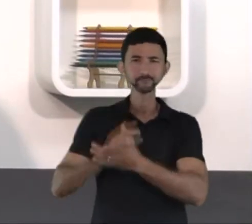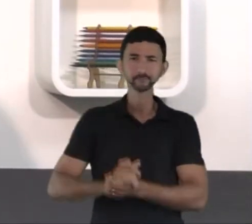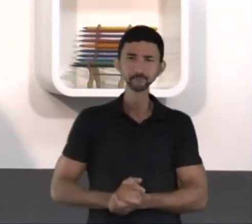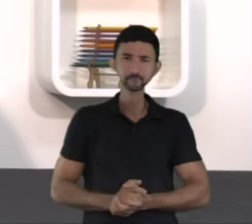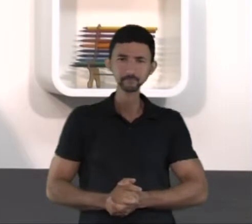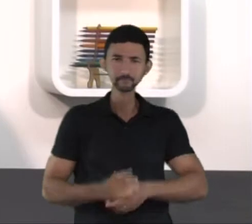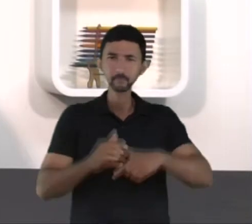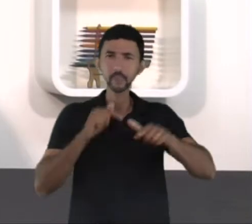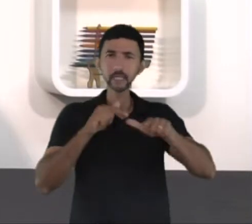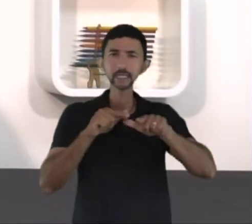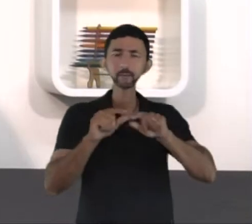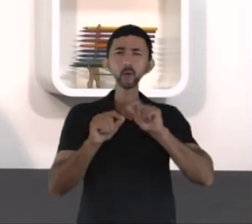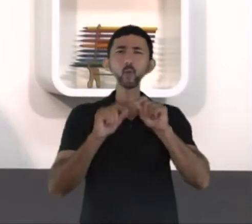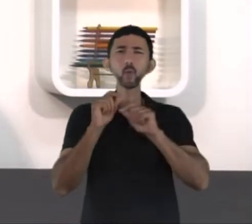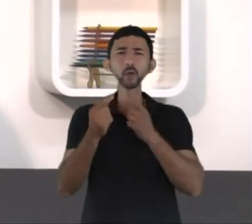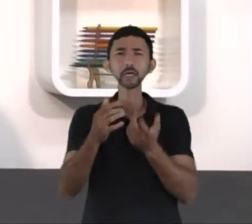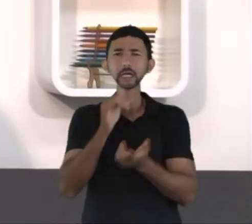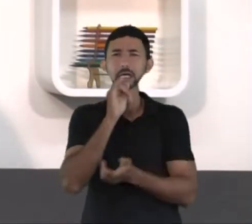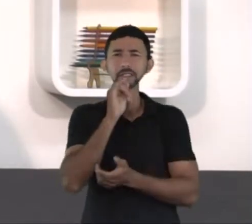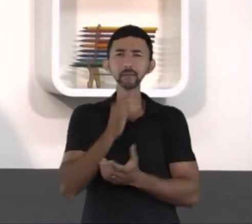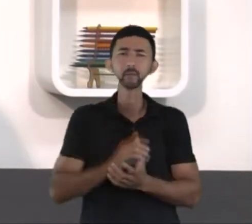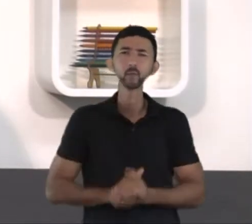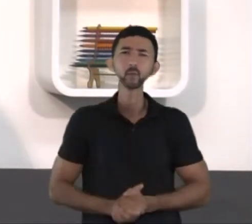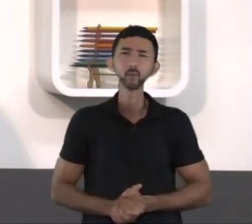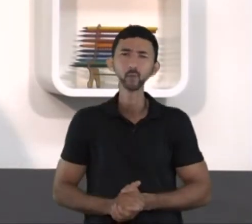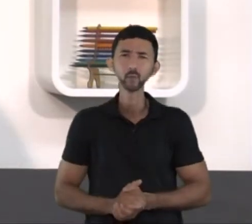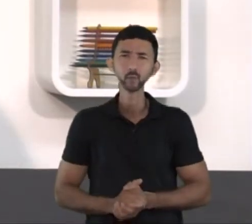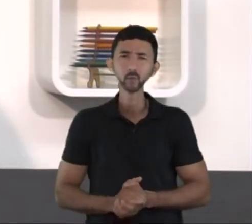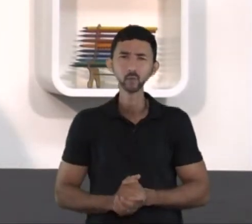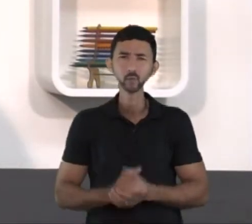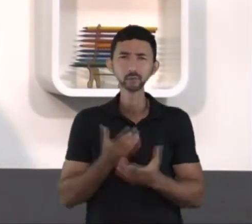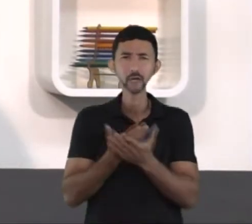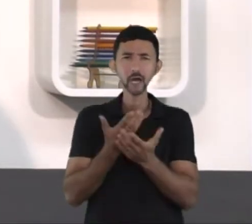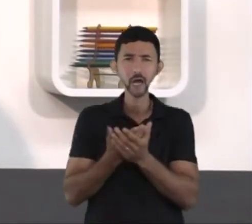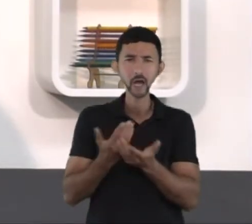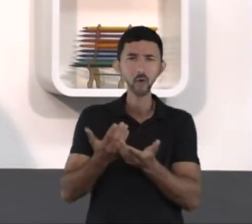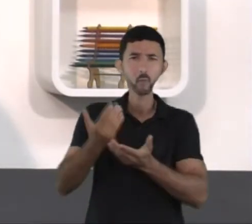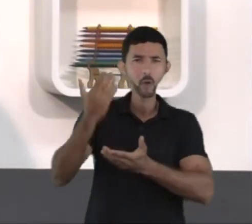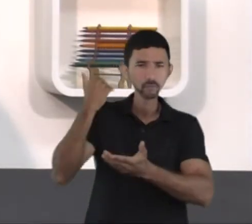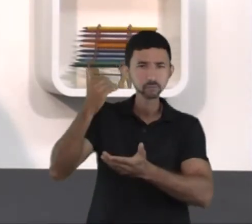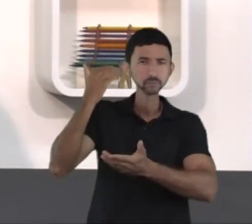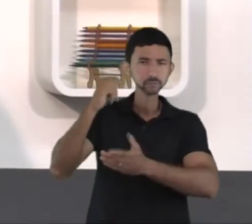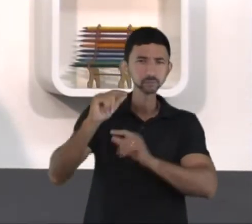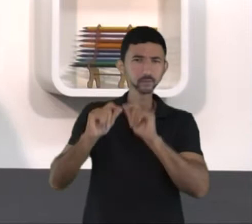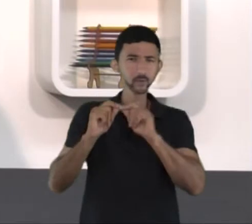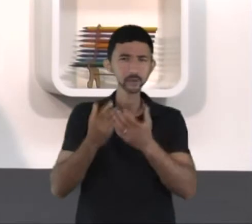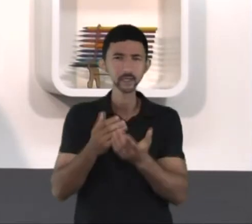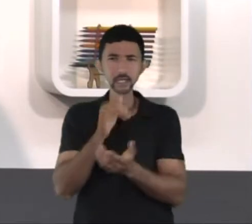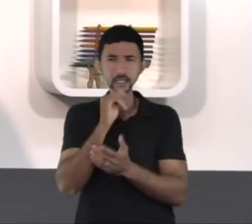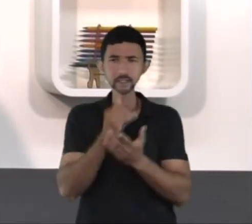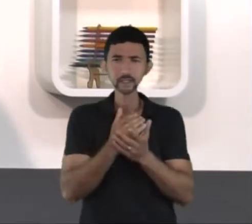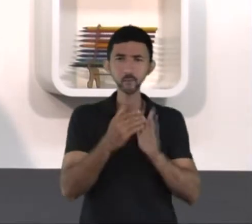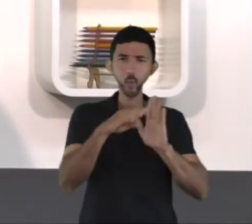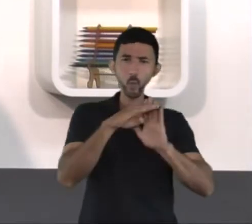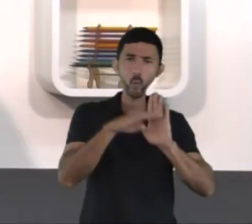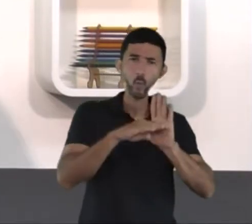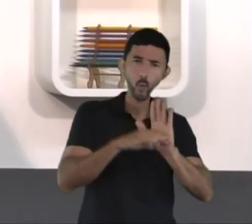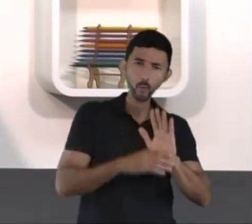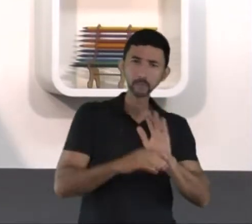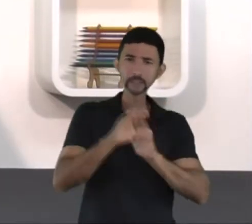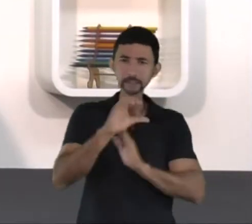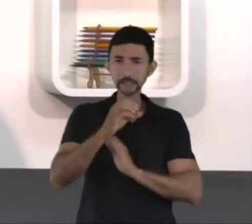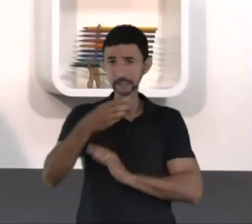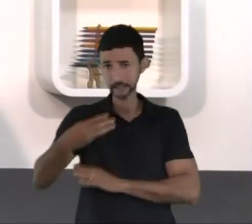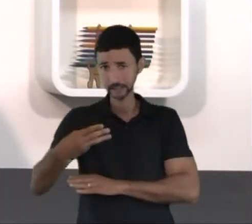gente trabalhou com vocês, nos nossos encontros anteriores, tópicos do C3, que é do